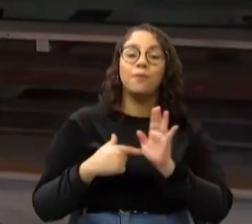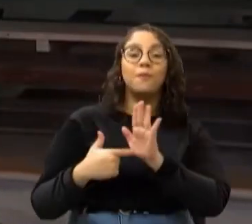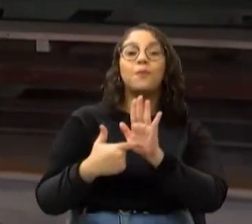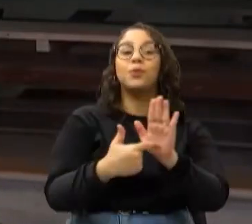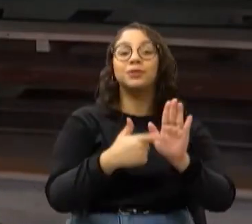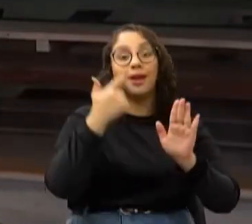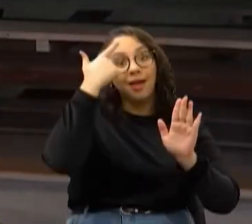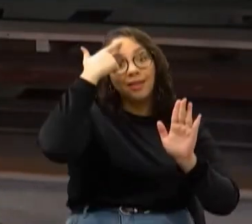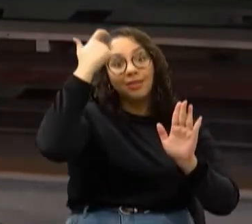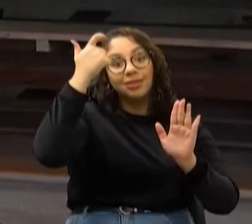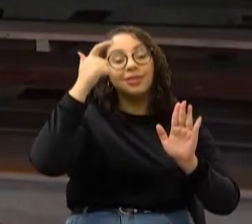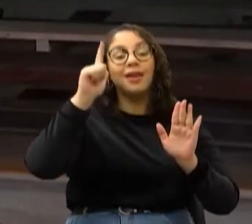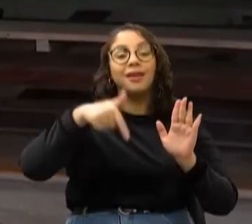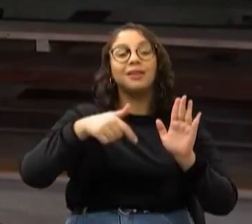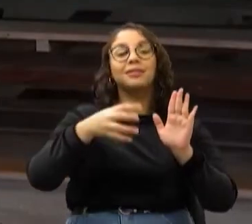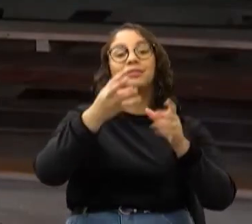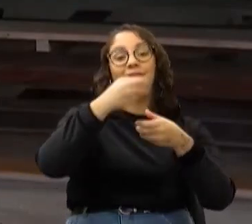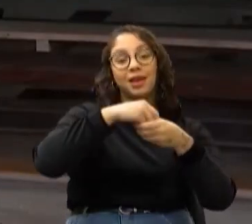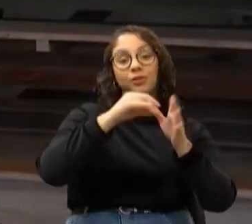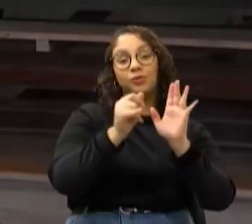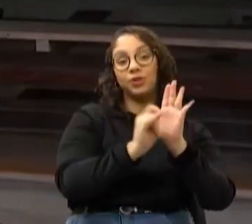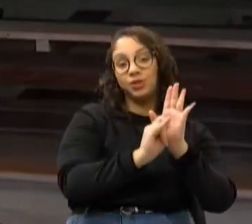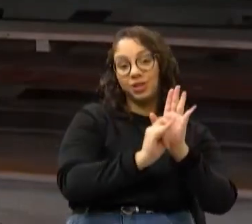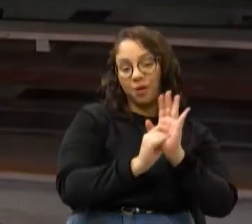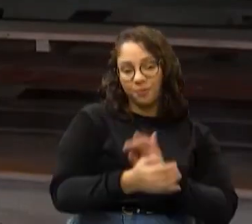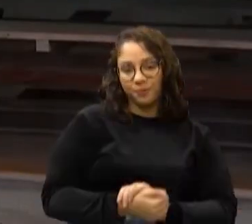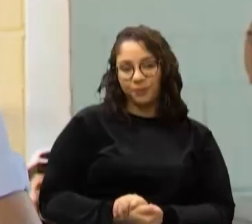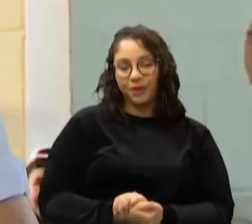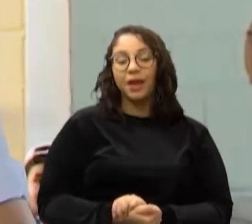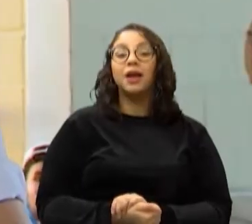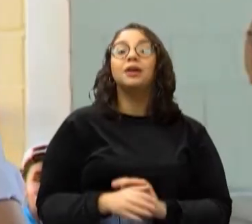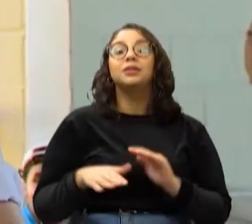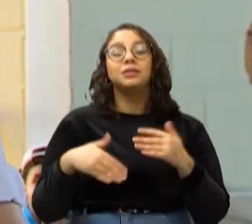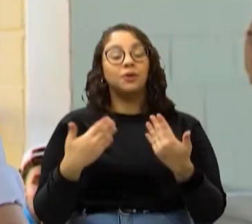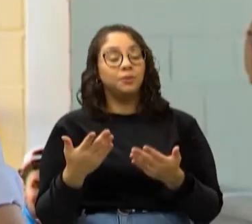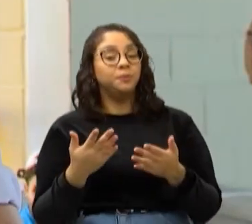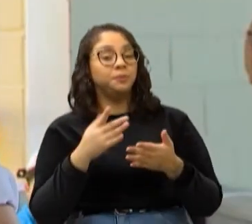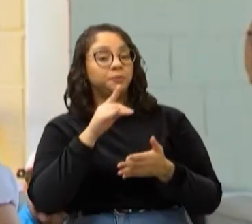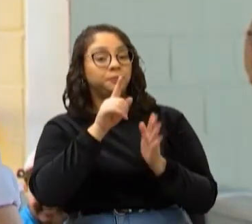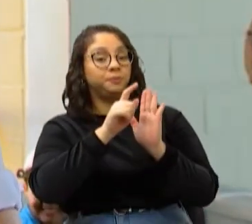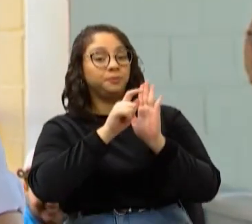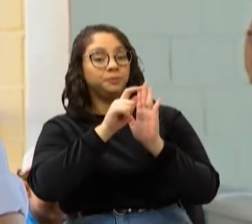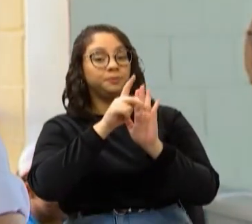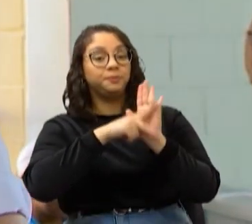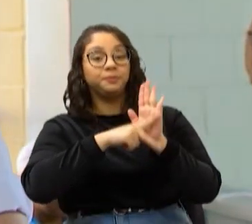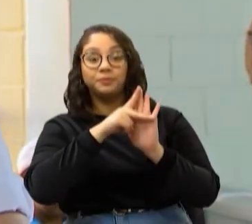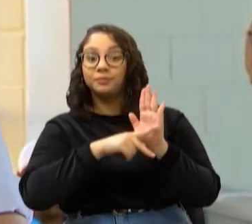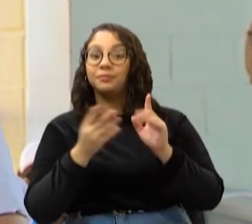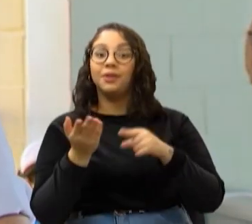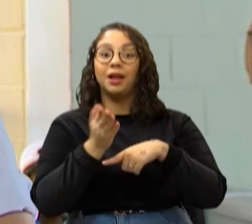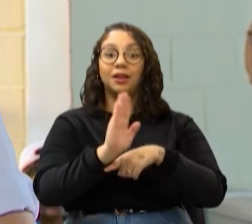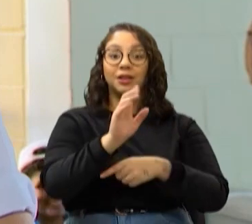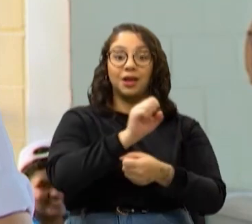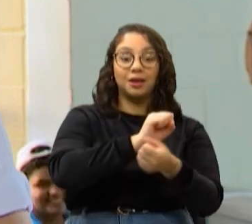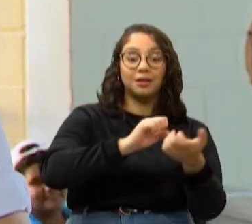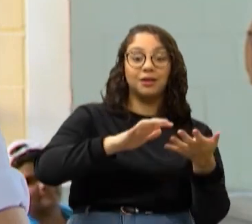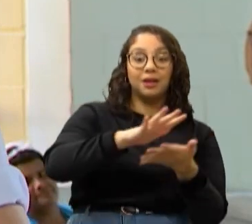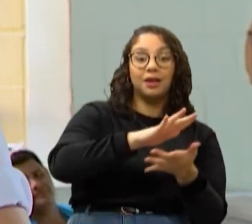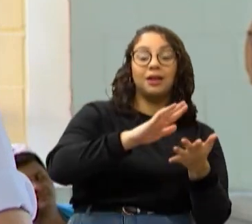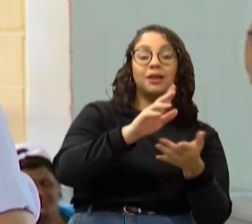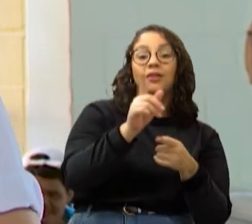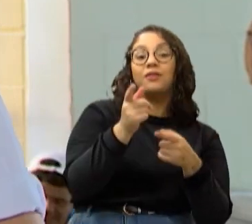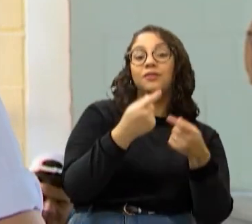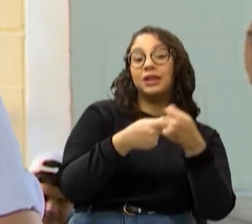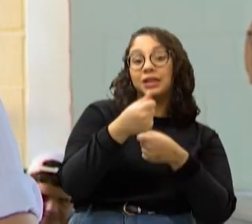conseguimos, mostrar um pouquinho da nossa ideia dentro do edital. Esse projeto Impacto Exponencial, ele vem para nos ajudar